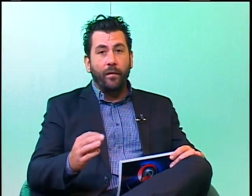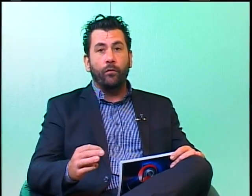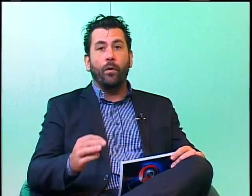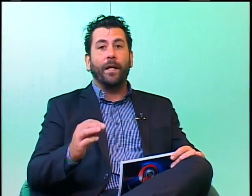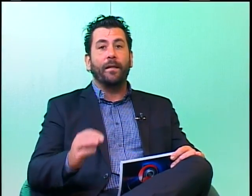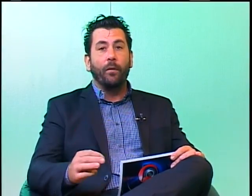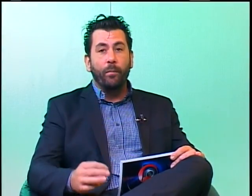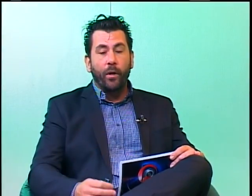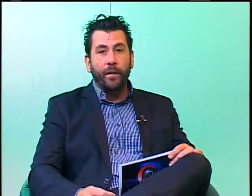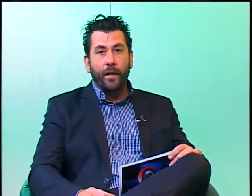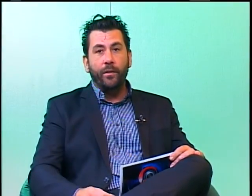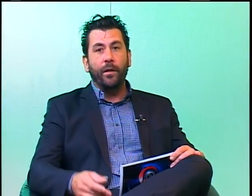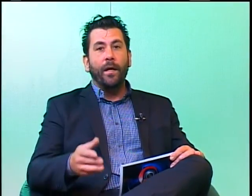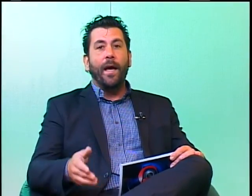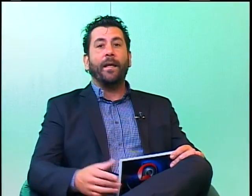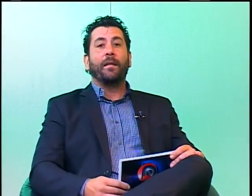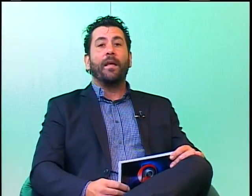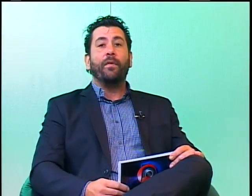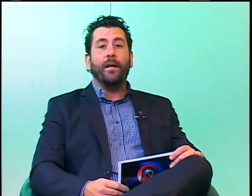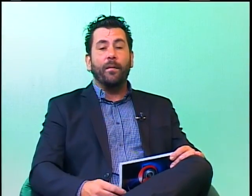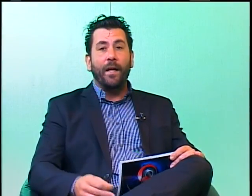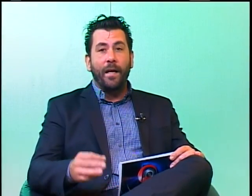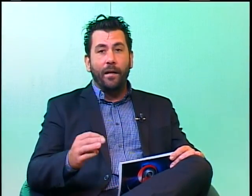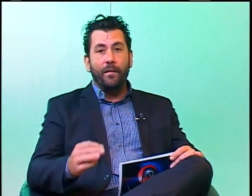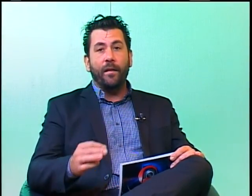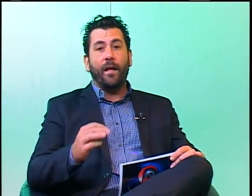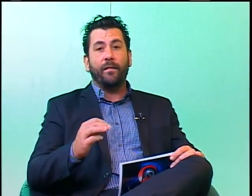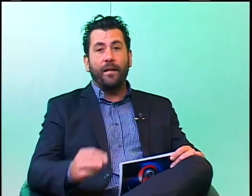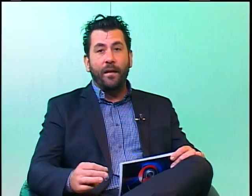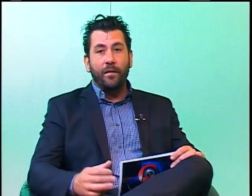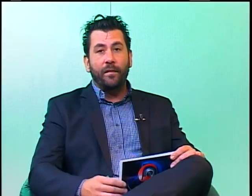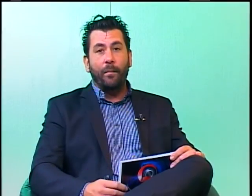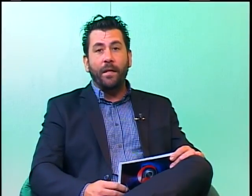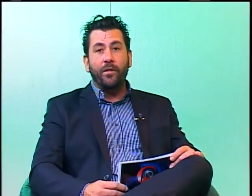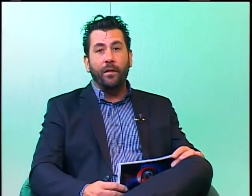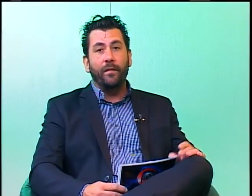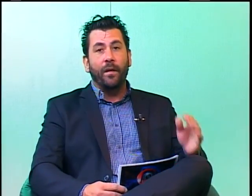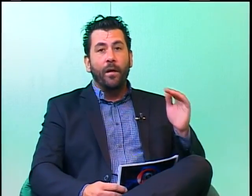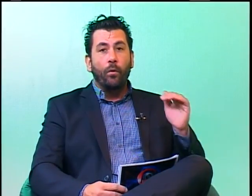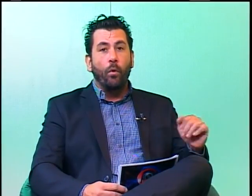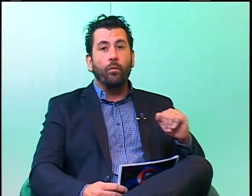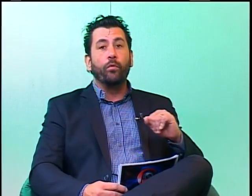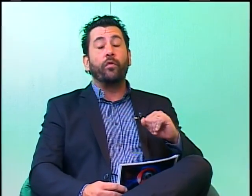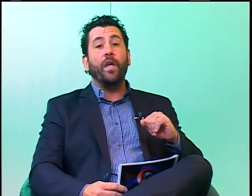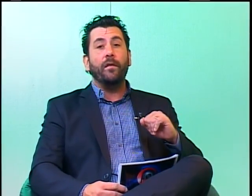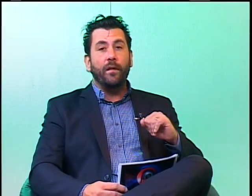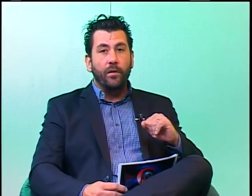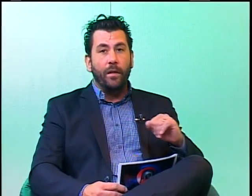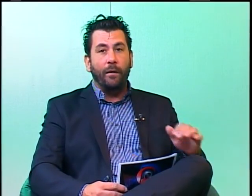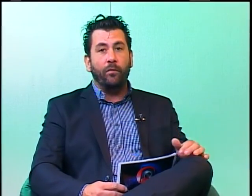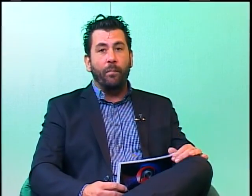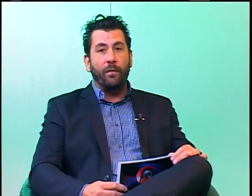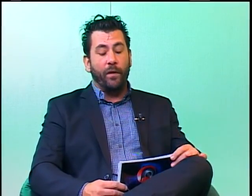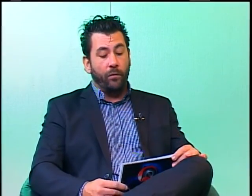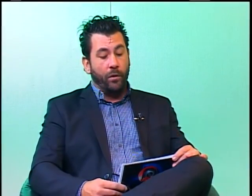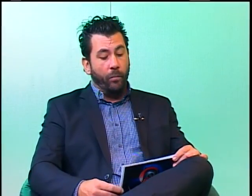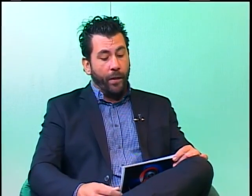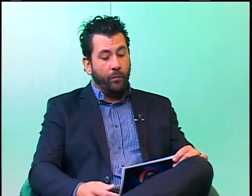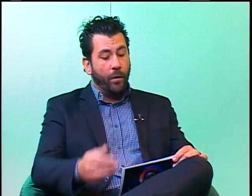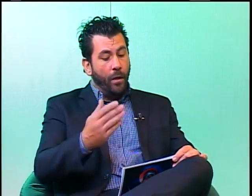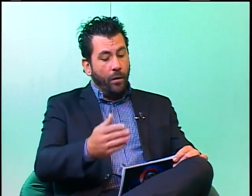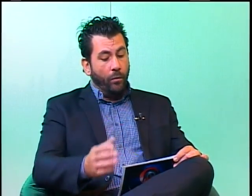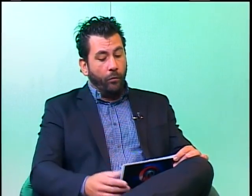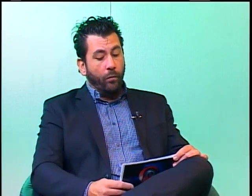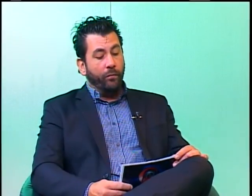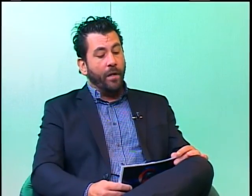ajudá-lo nessa escolha tão importante é que a TV Câmara realiza esta série de sabatinas com os 6 candidatos a prefeito de Rio